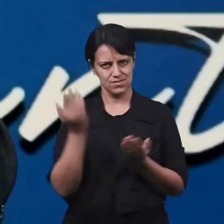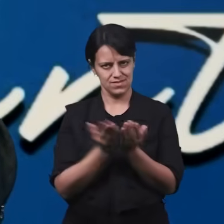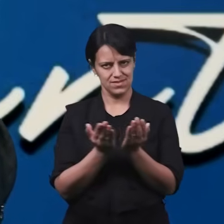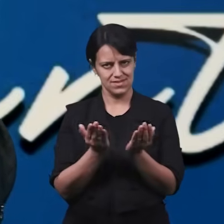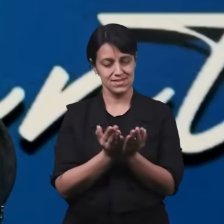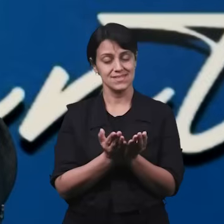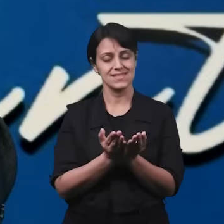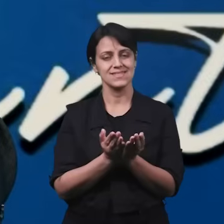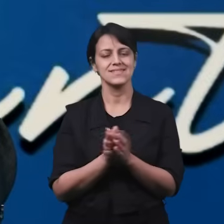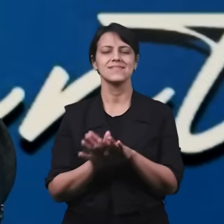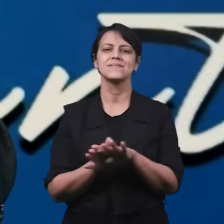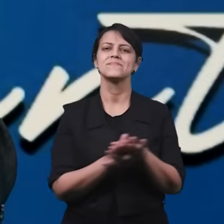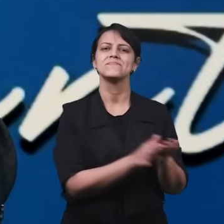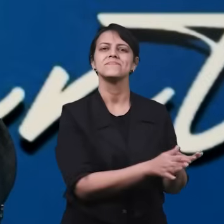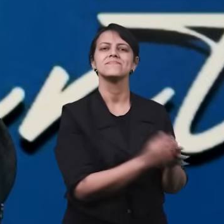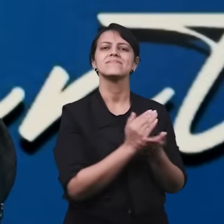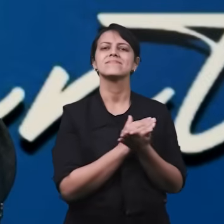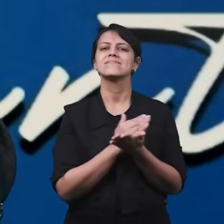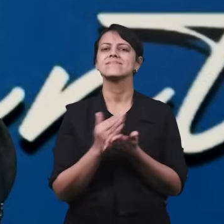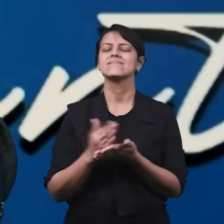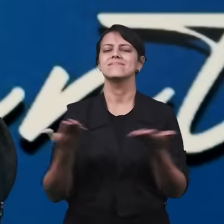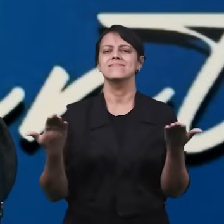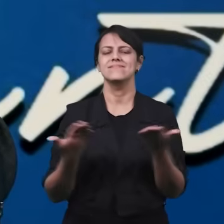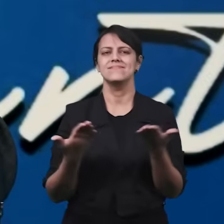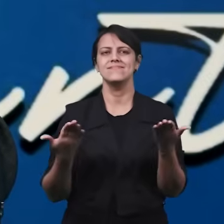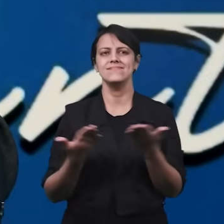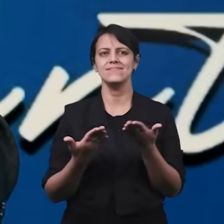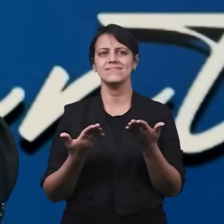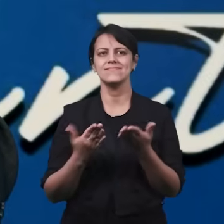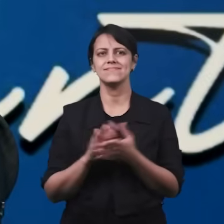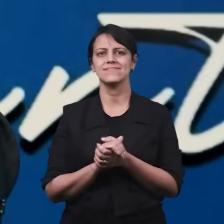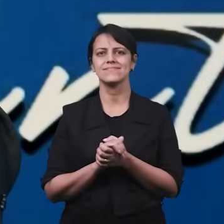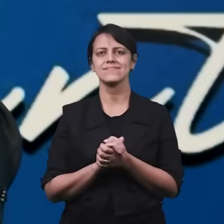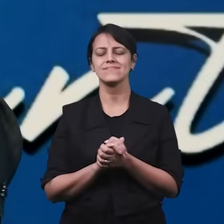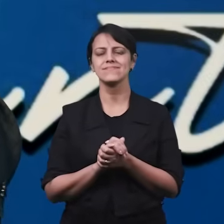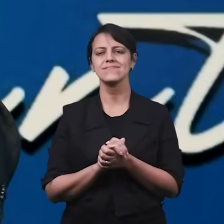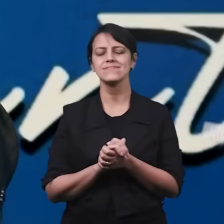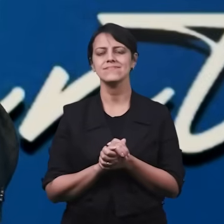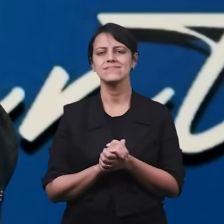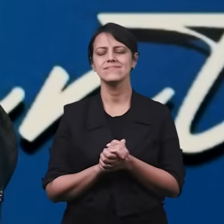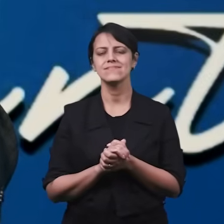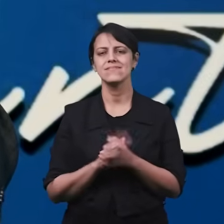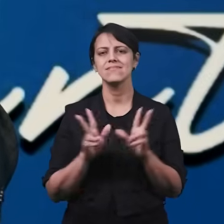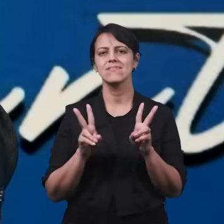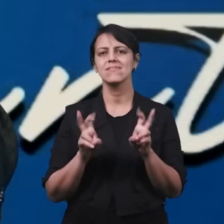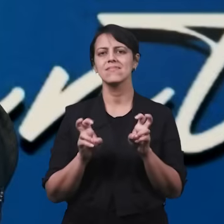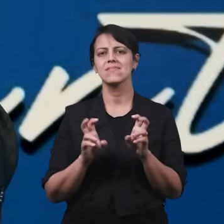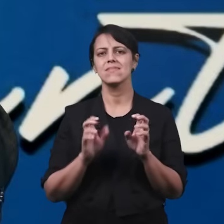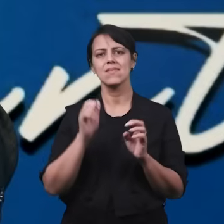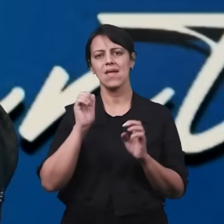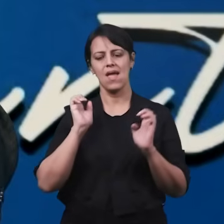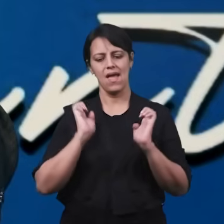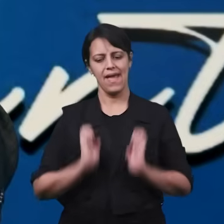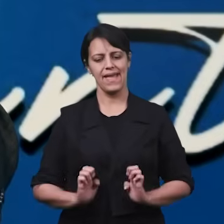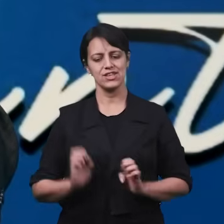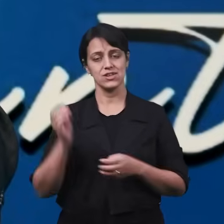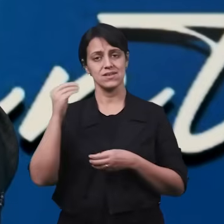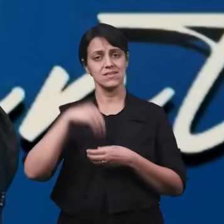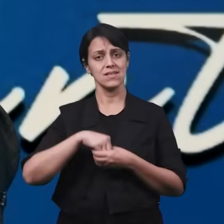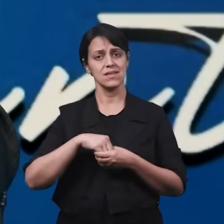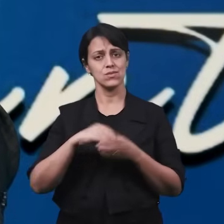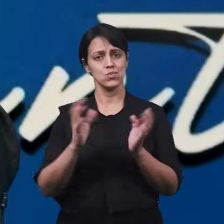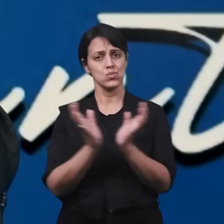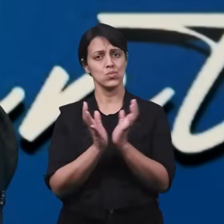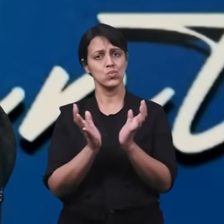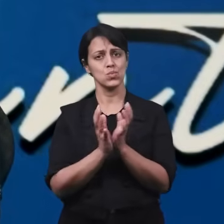desses comentários, nós vamos dar início aqui agora falando sobre a ética na vida das senhoras da igreja, mas